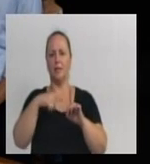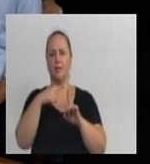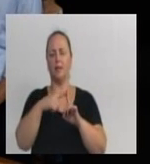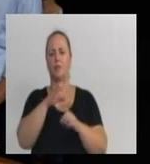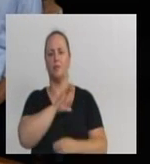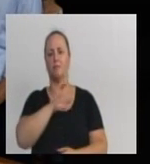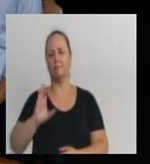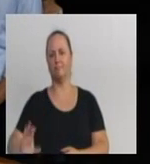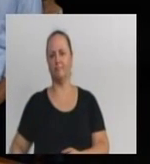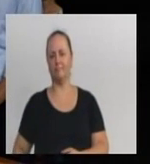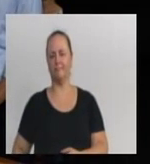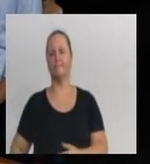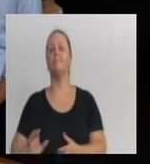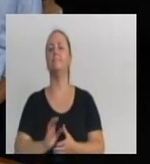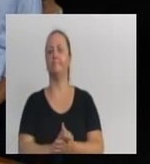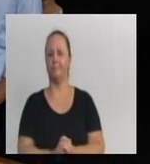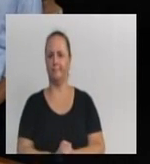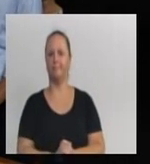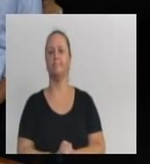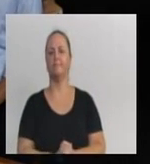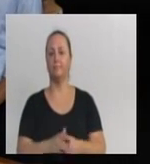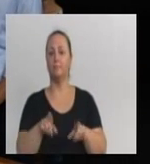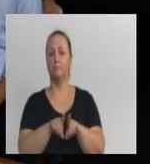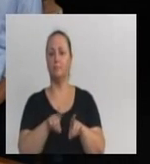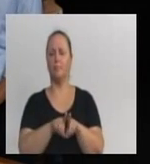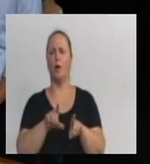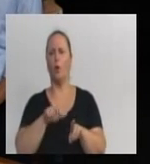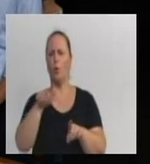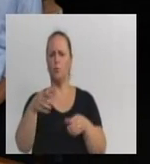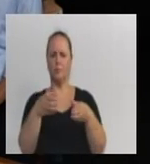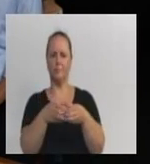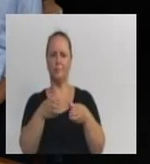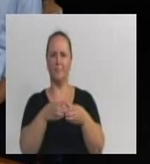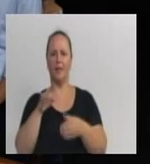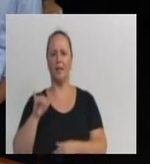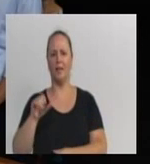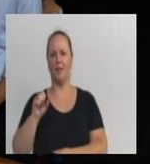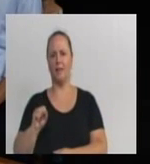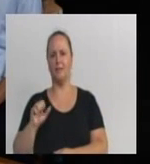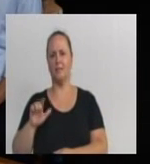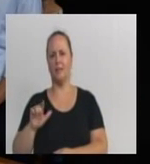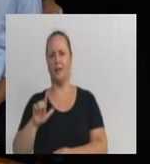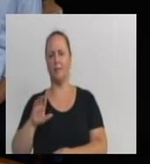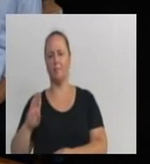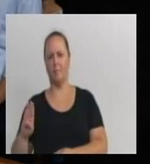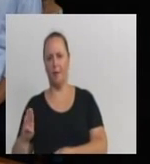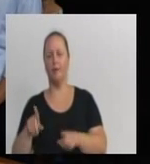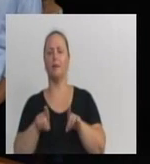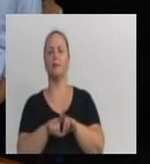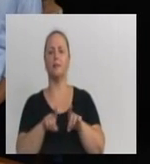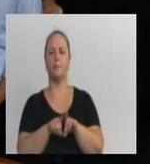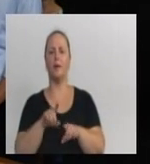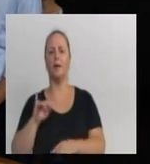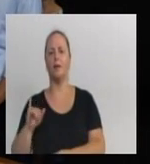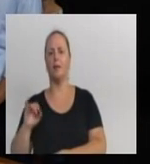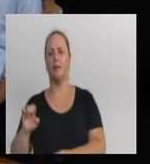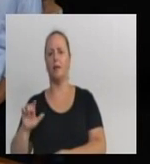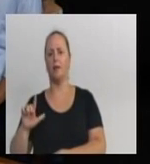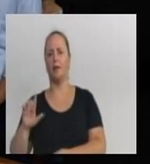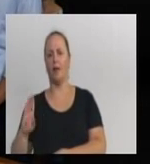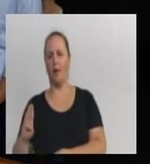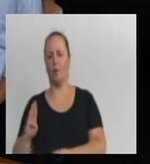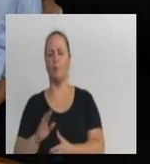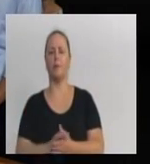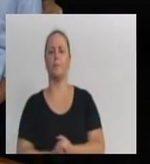Igreja a ISLB, a Igreja Evangélica de Confissão Luterana no Brasil, e a IELB, a Igreja Evangélica Luterana do Brasil, na